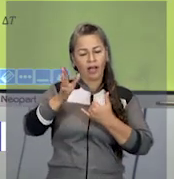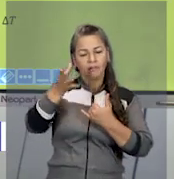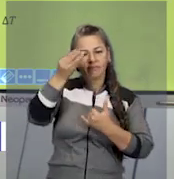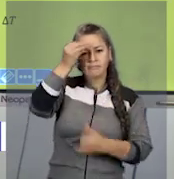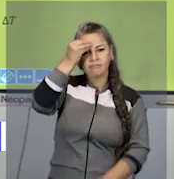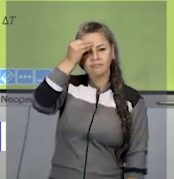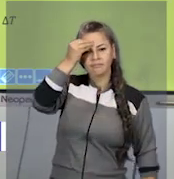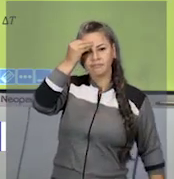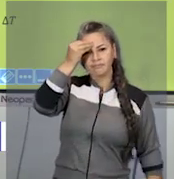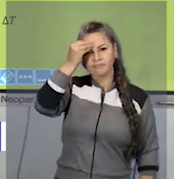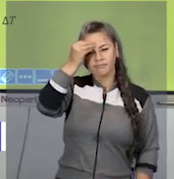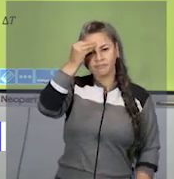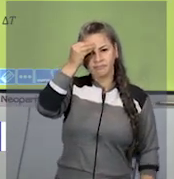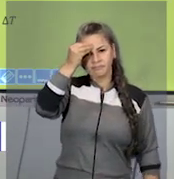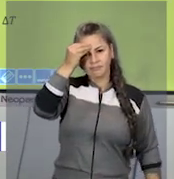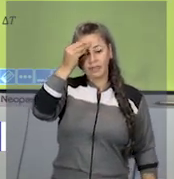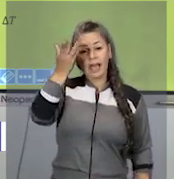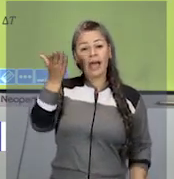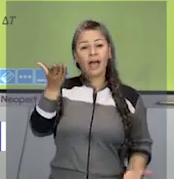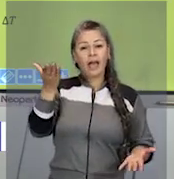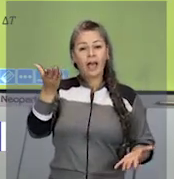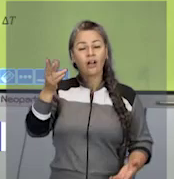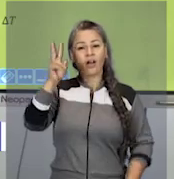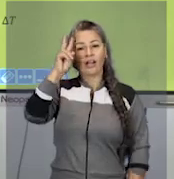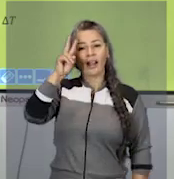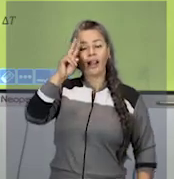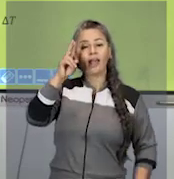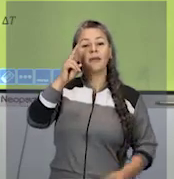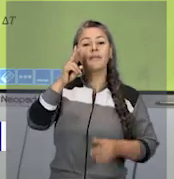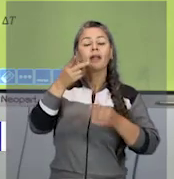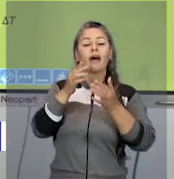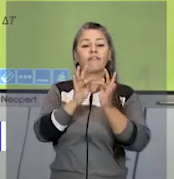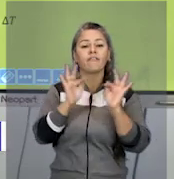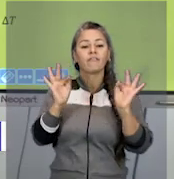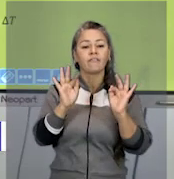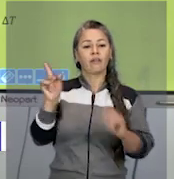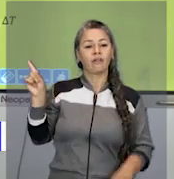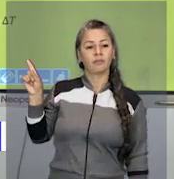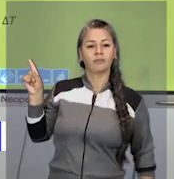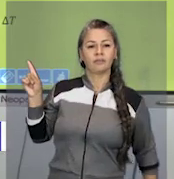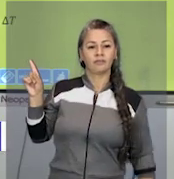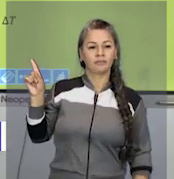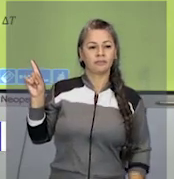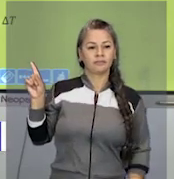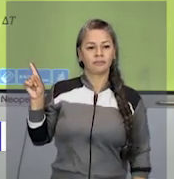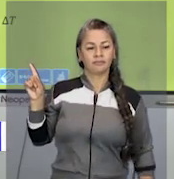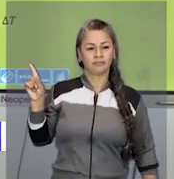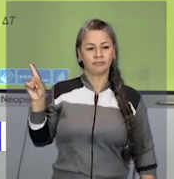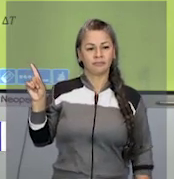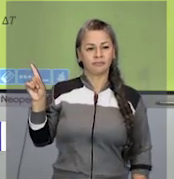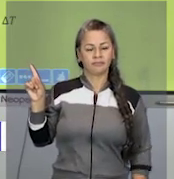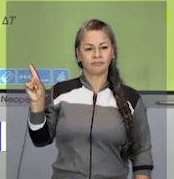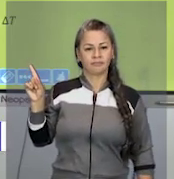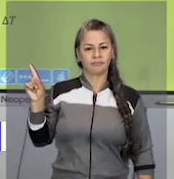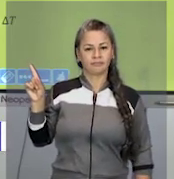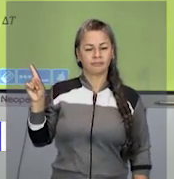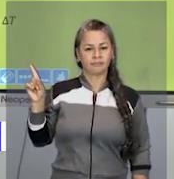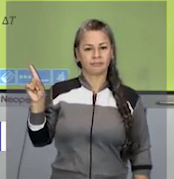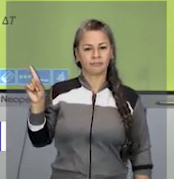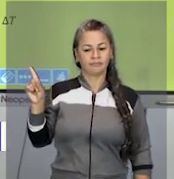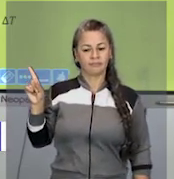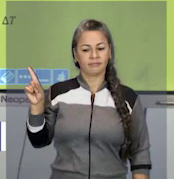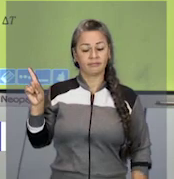precisa saber. O que que falta? Só eu relembrar as equações, né? Sabendo que a quantidade de